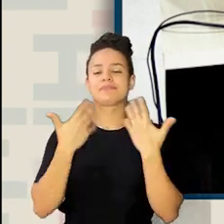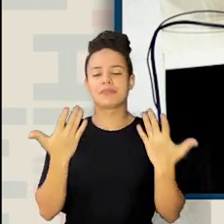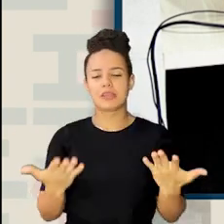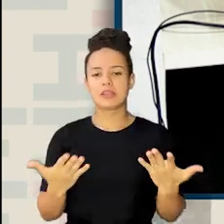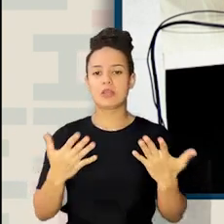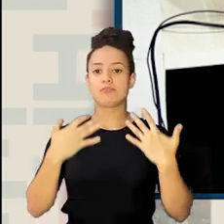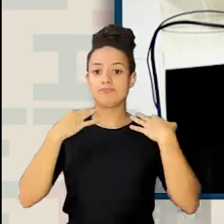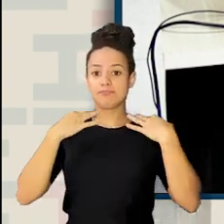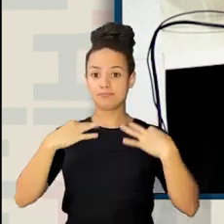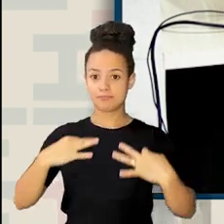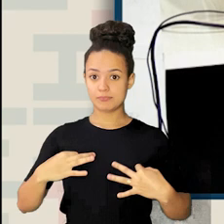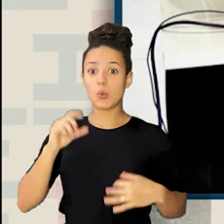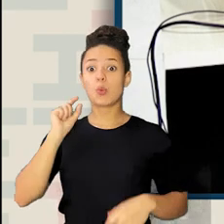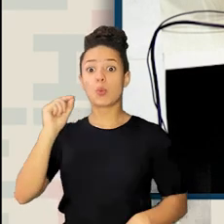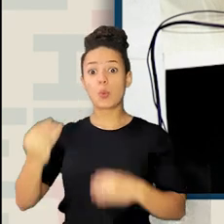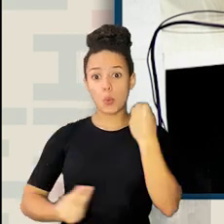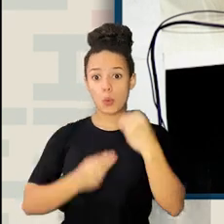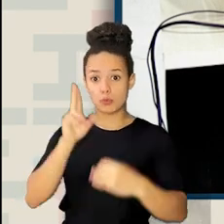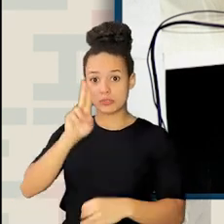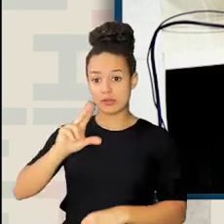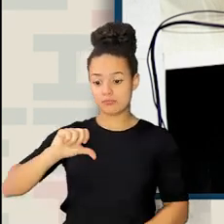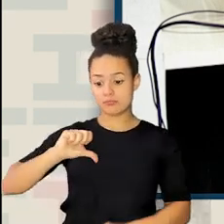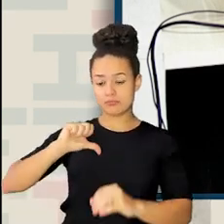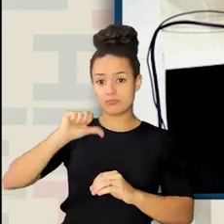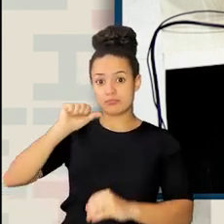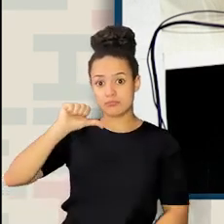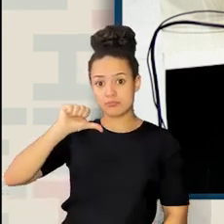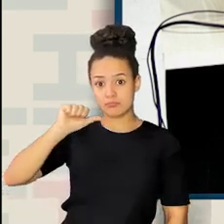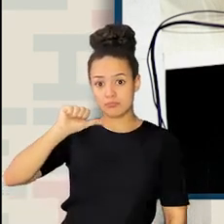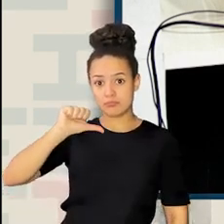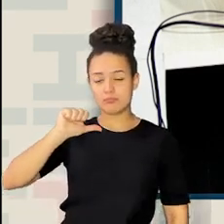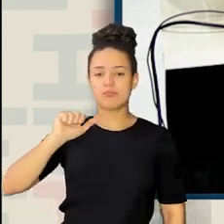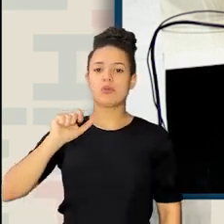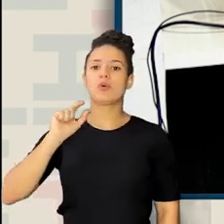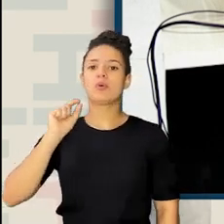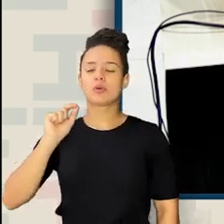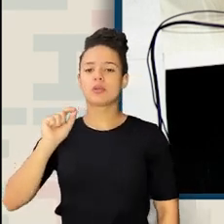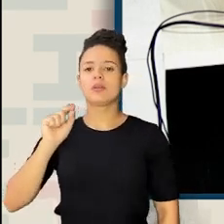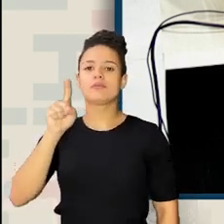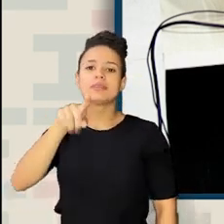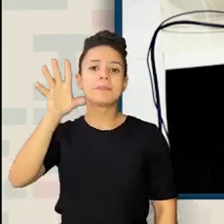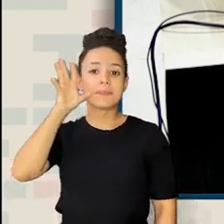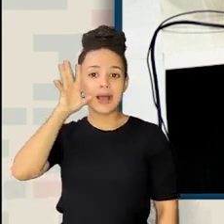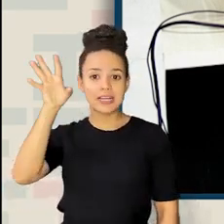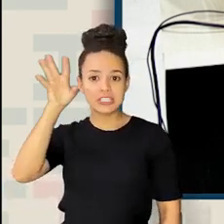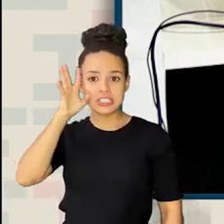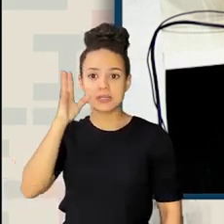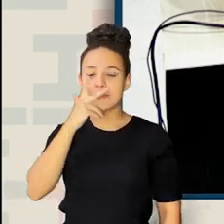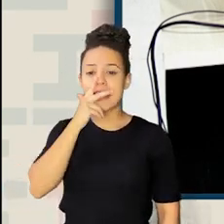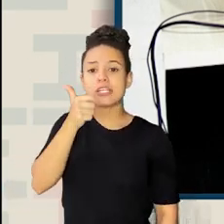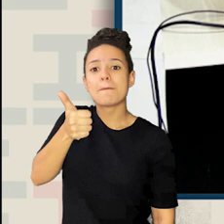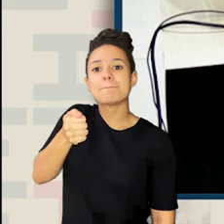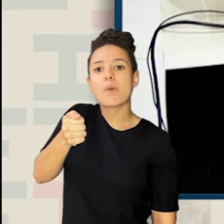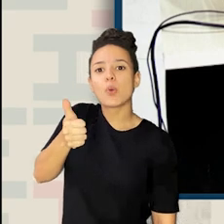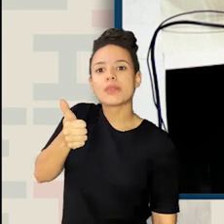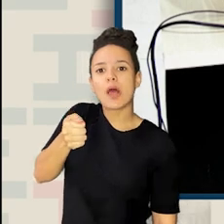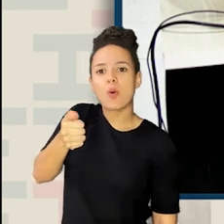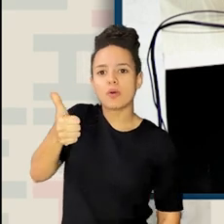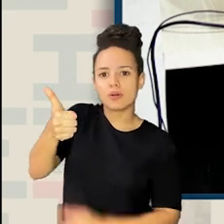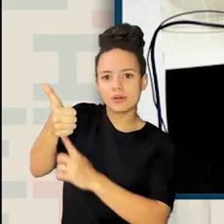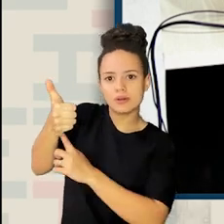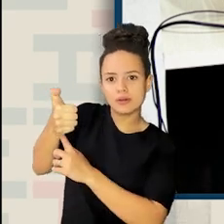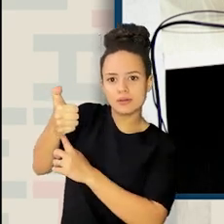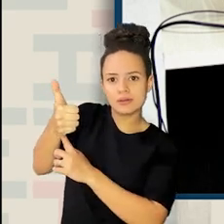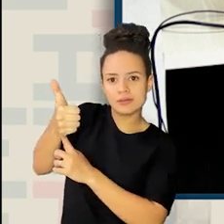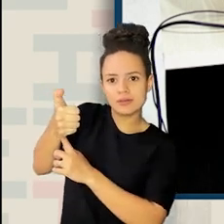a postura correta do polegar com o mínimo de energia é você faz de conta que você vai apertar assim um botãozinho,